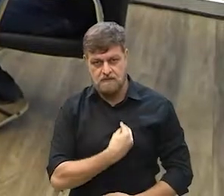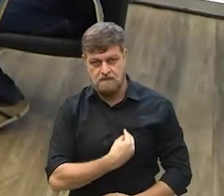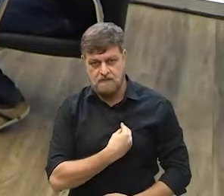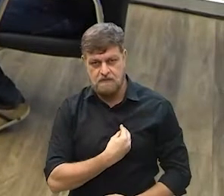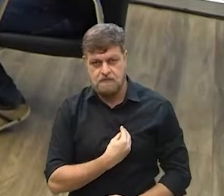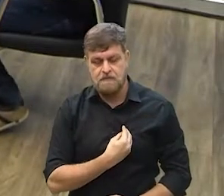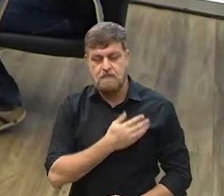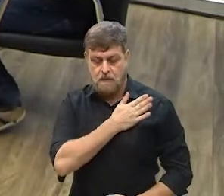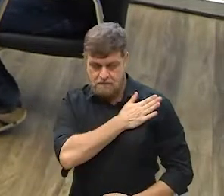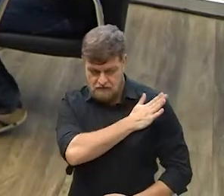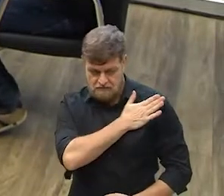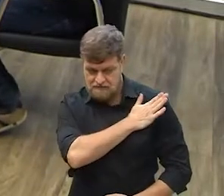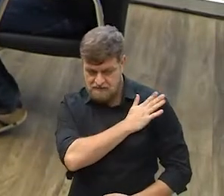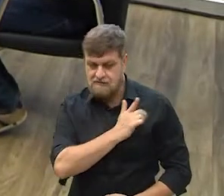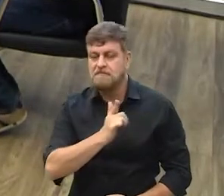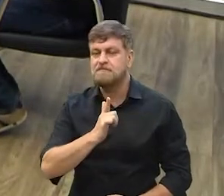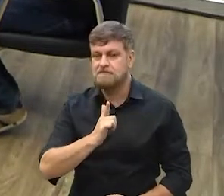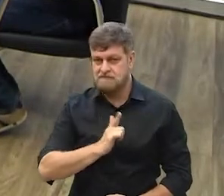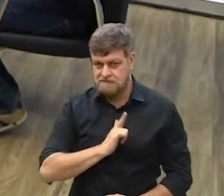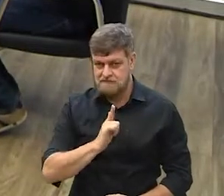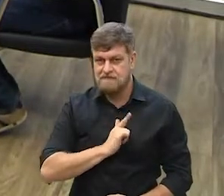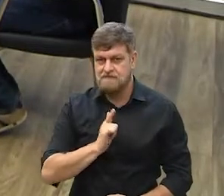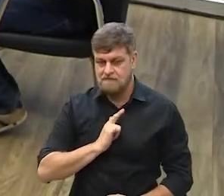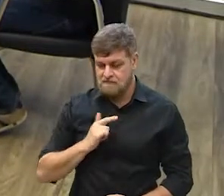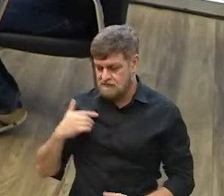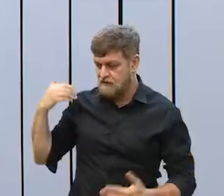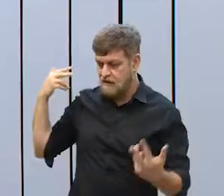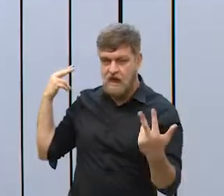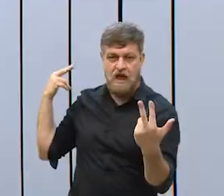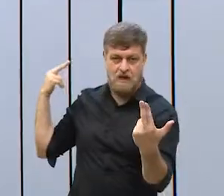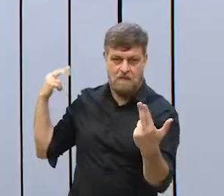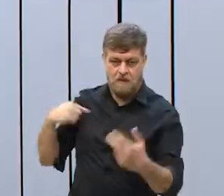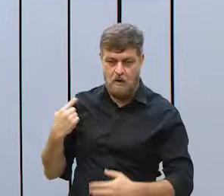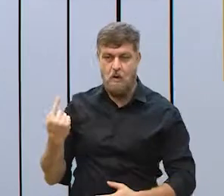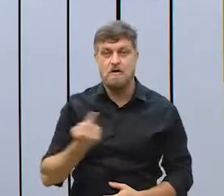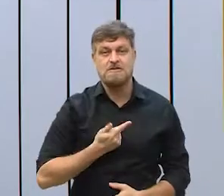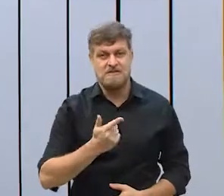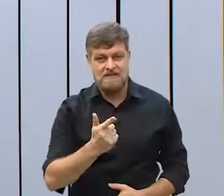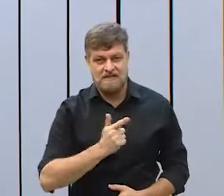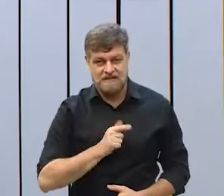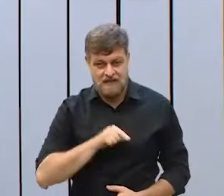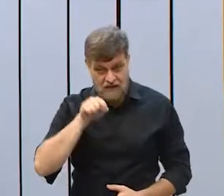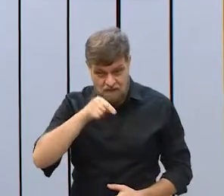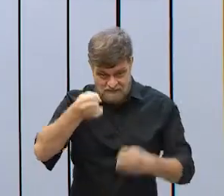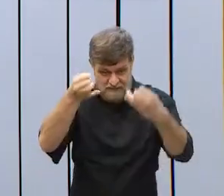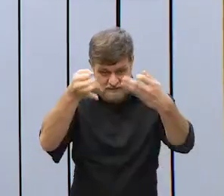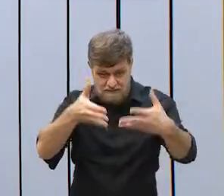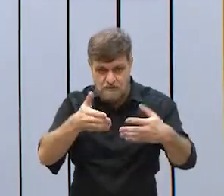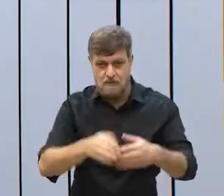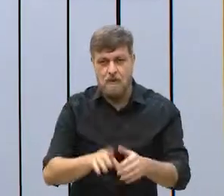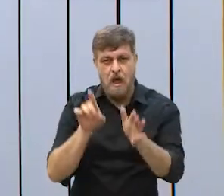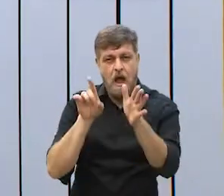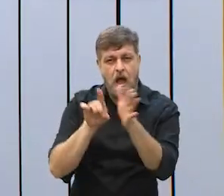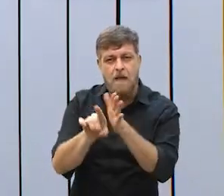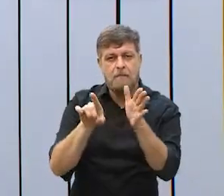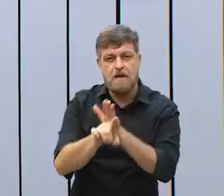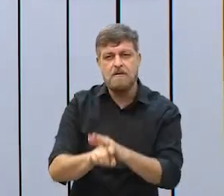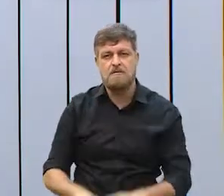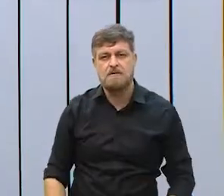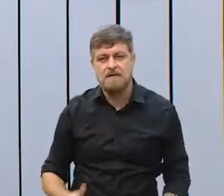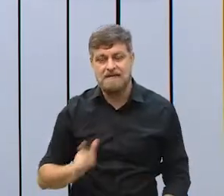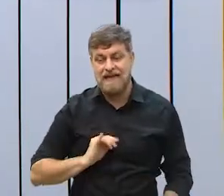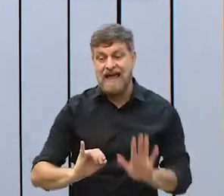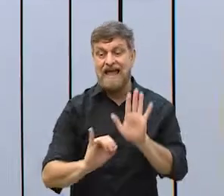Existe, né, Cecília? Existiu, ainda existe. Nós temos, você disse muito bem na pergunta passada, sobre